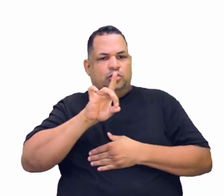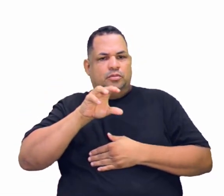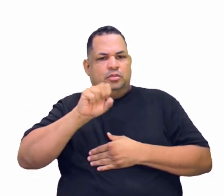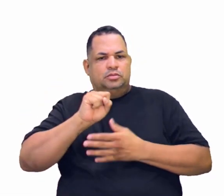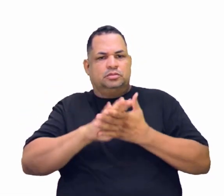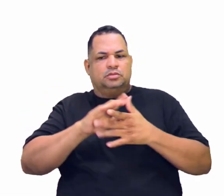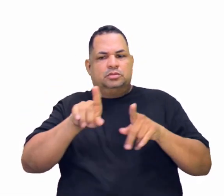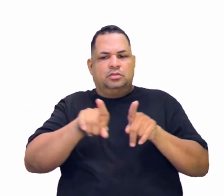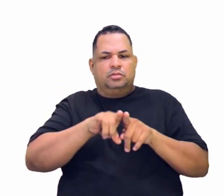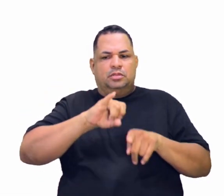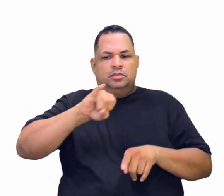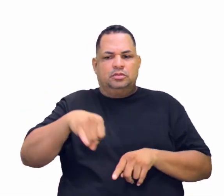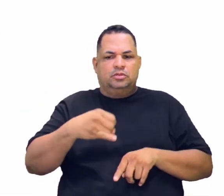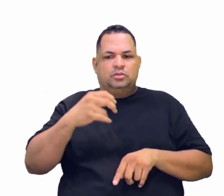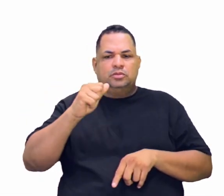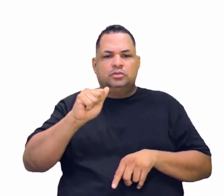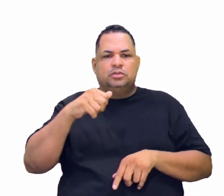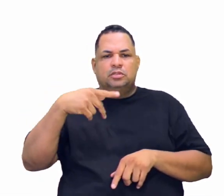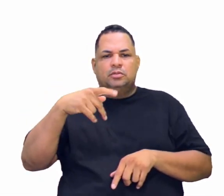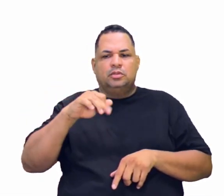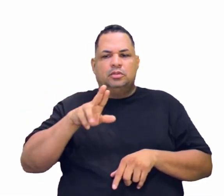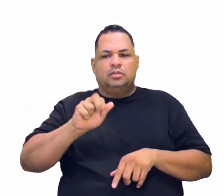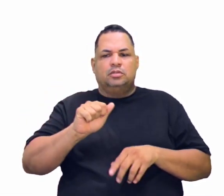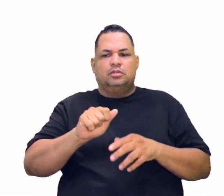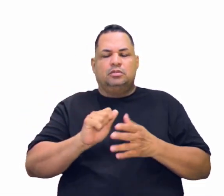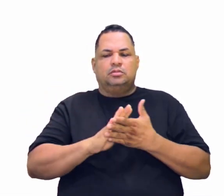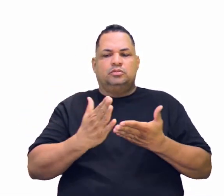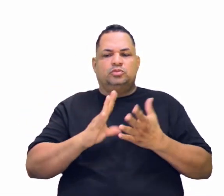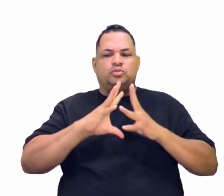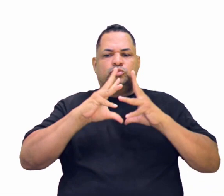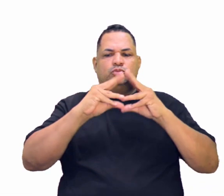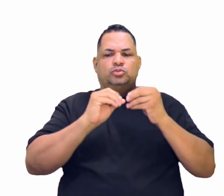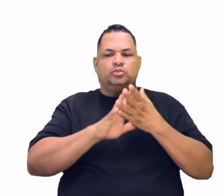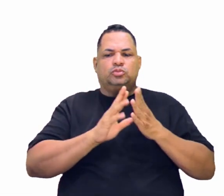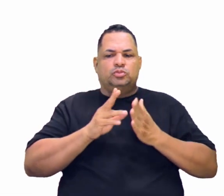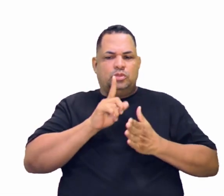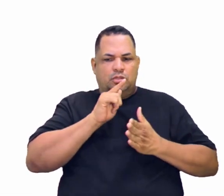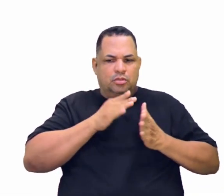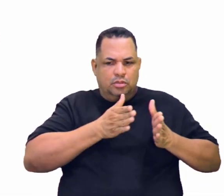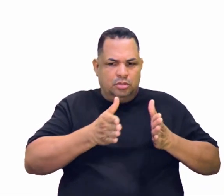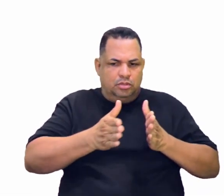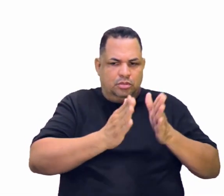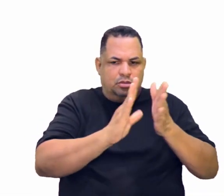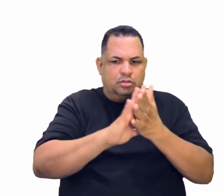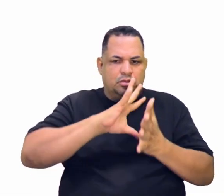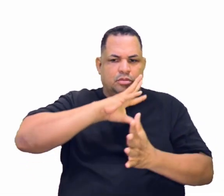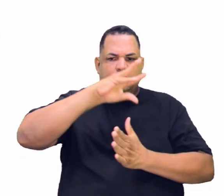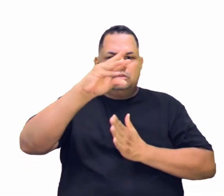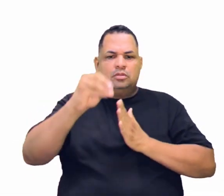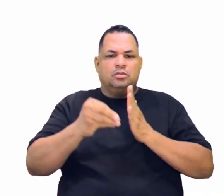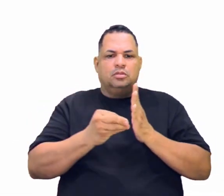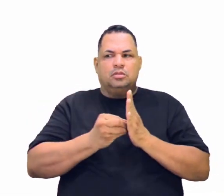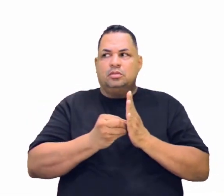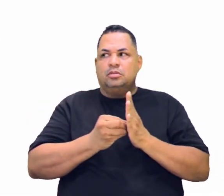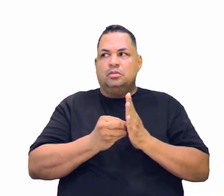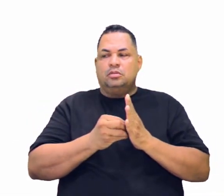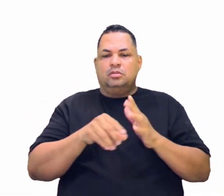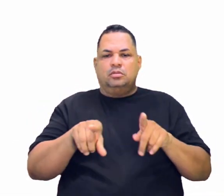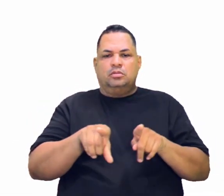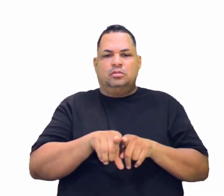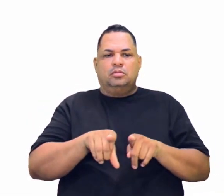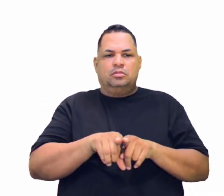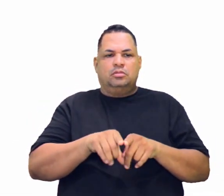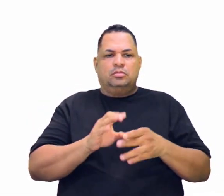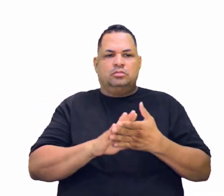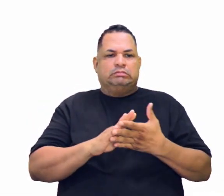Rio Japurá. Todos são rios amazônicos. E esses Muras